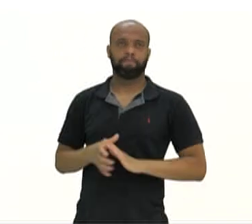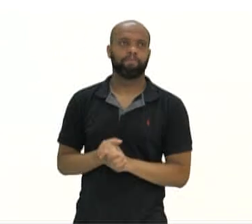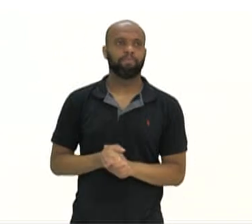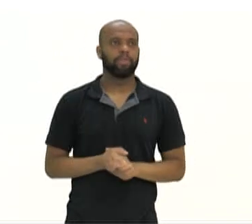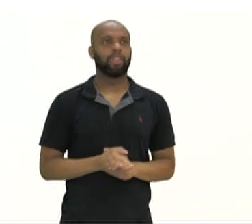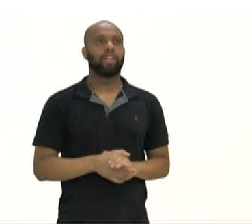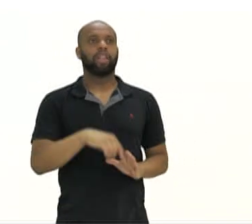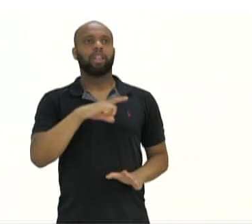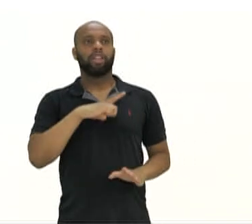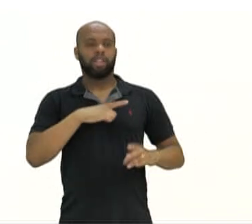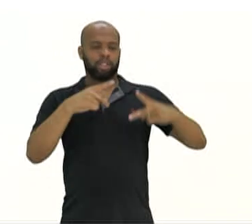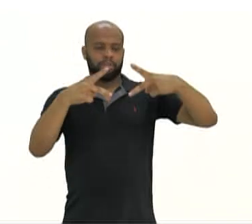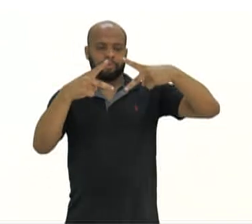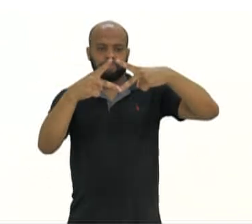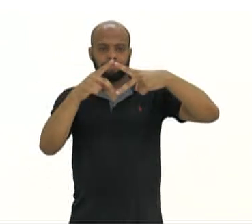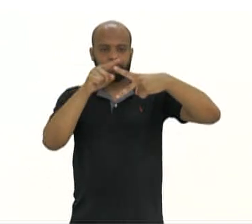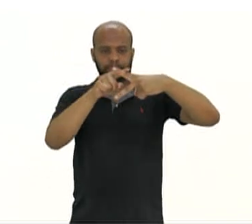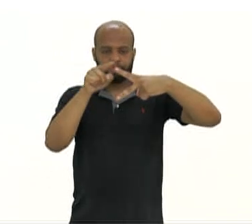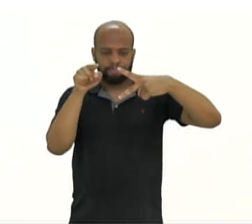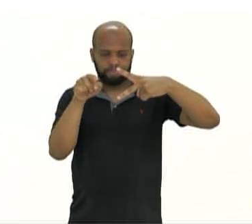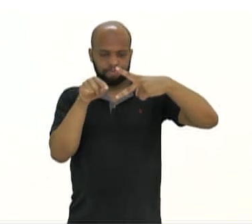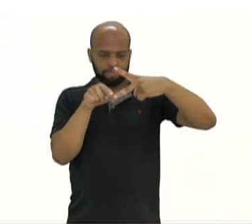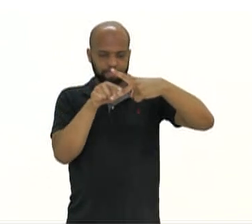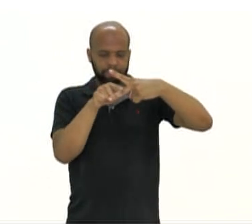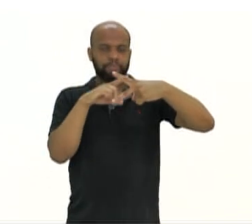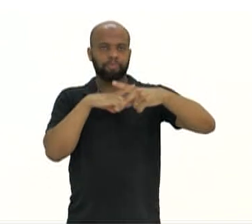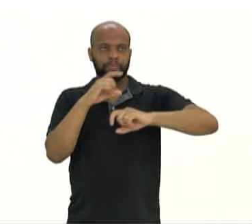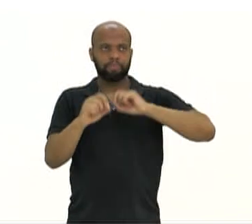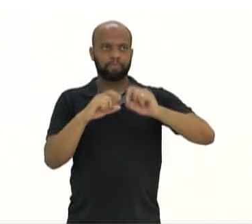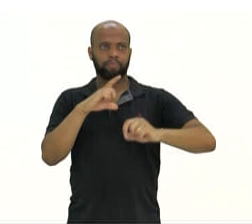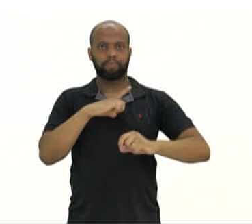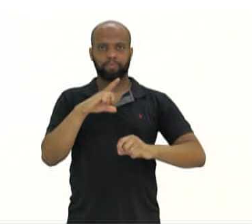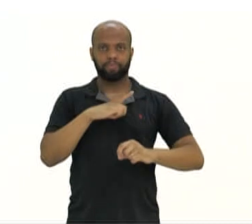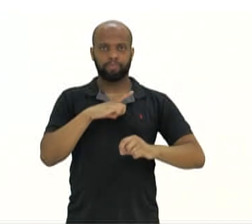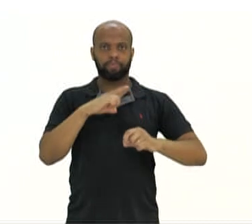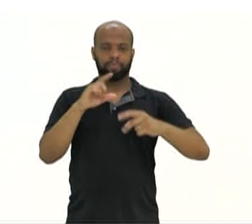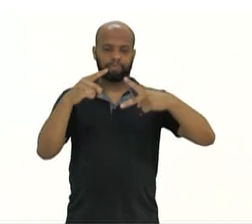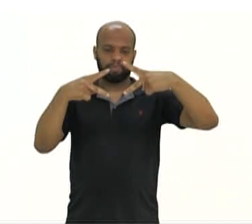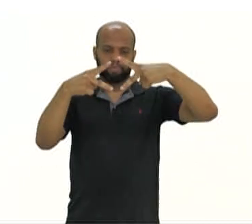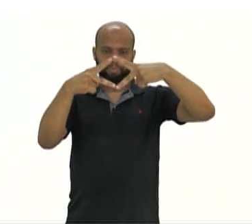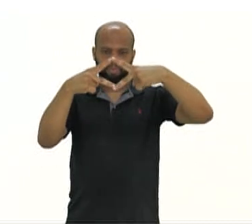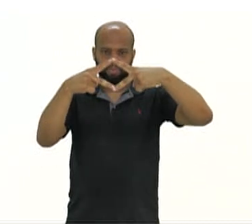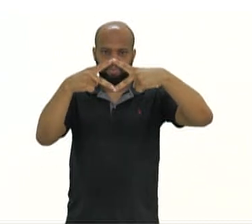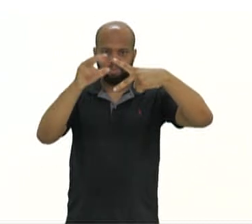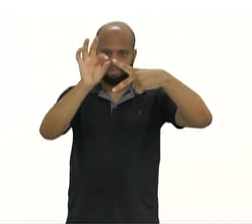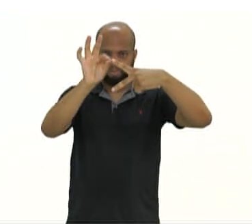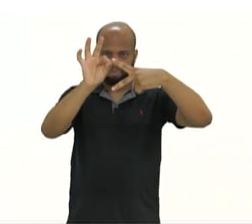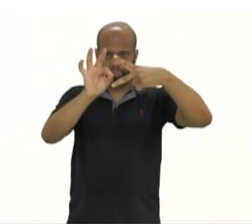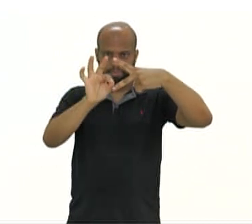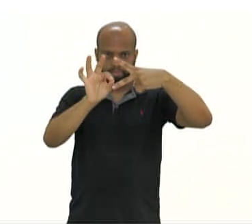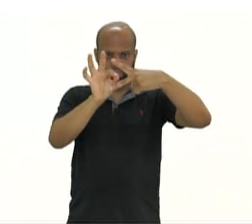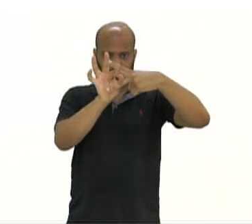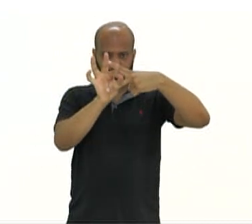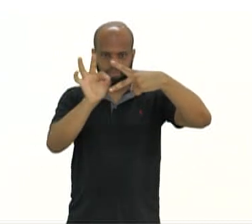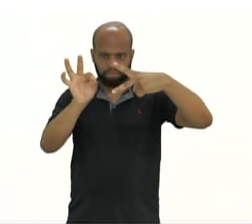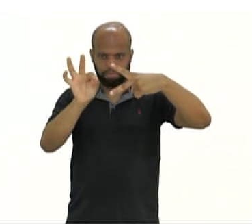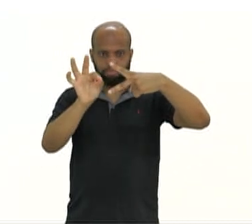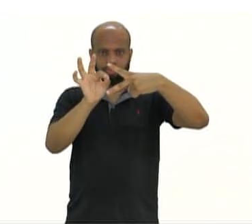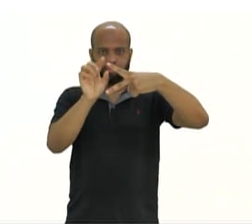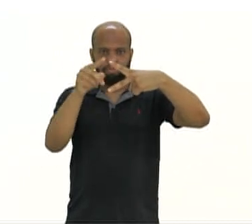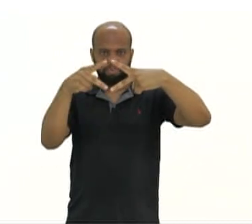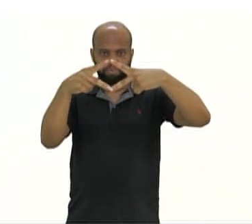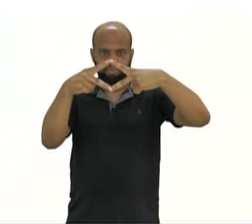Ele apresenta dois lados e ângulos opostos congruentes e paralelos, com duas diagonais que se cruzam perpendicularmente. O losango é um